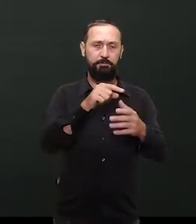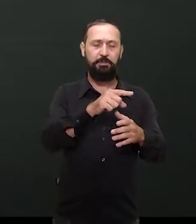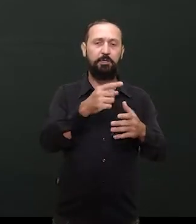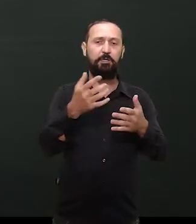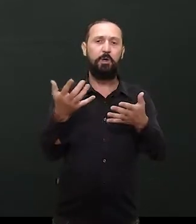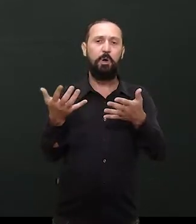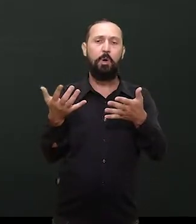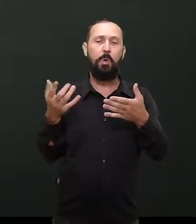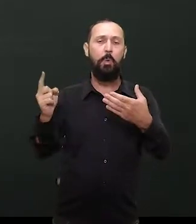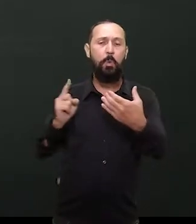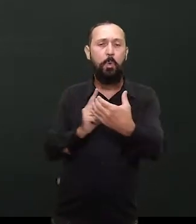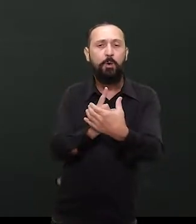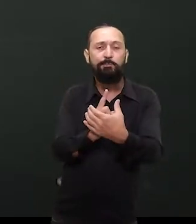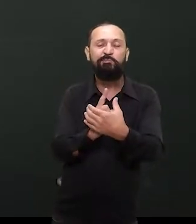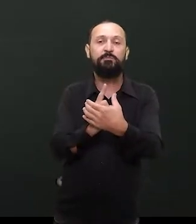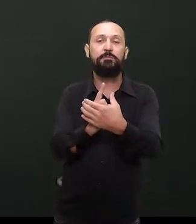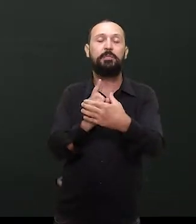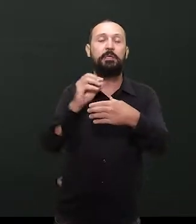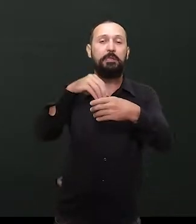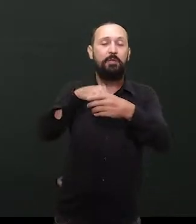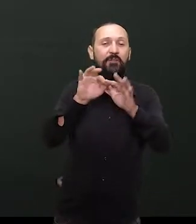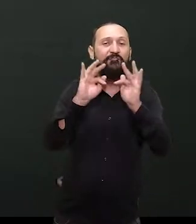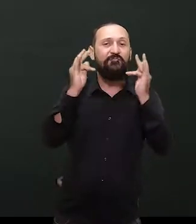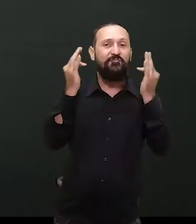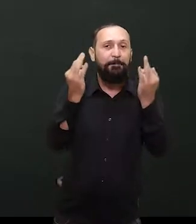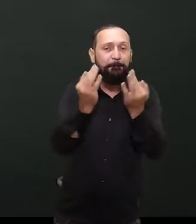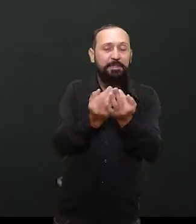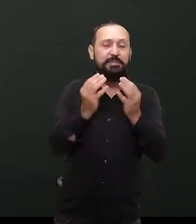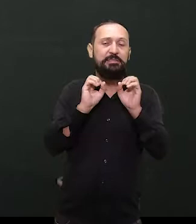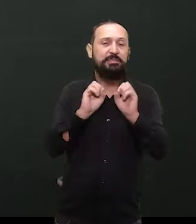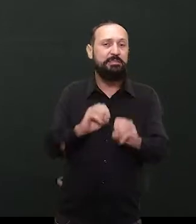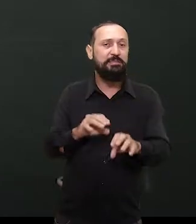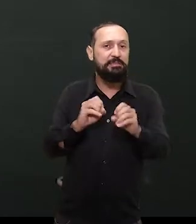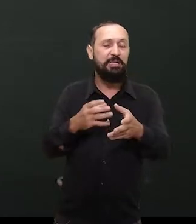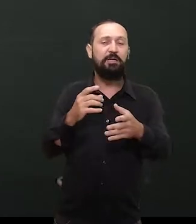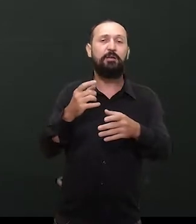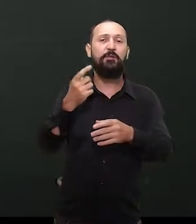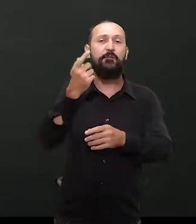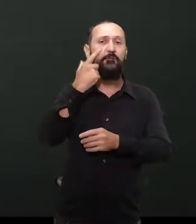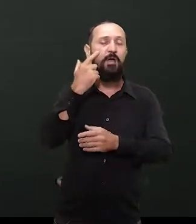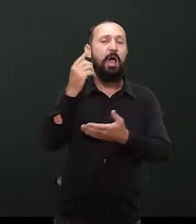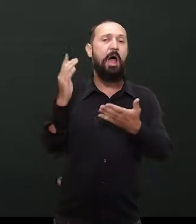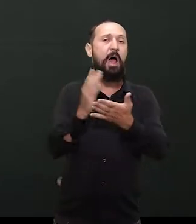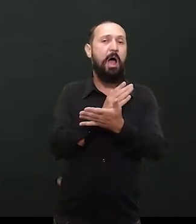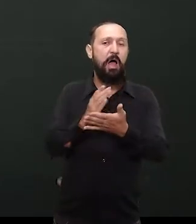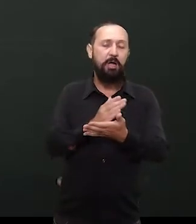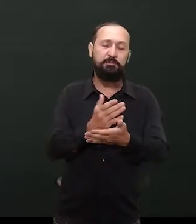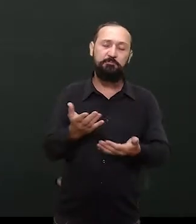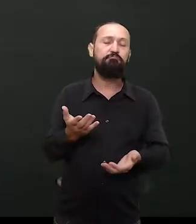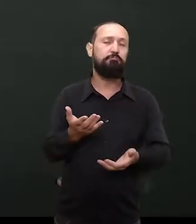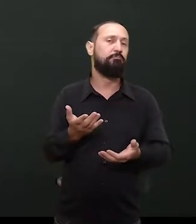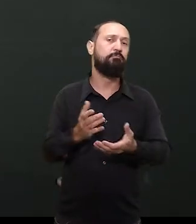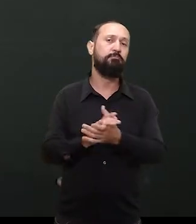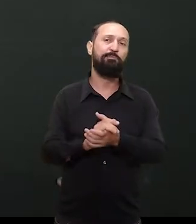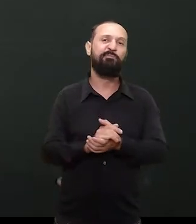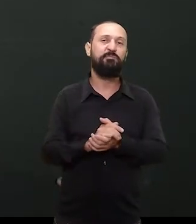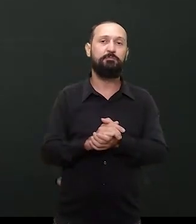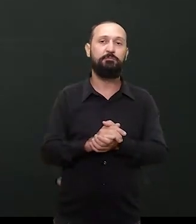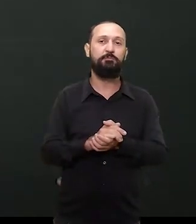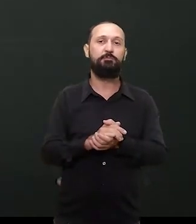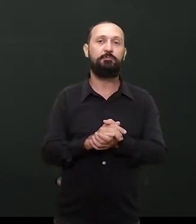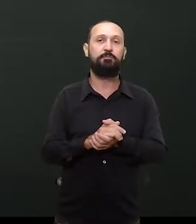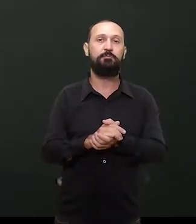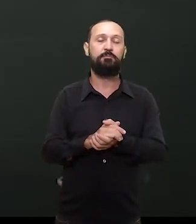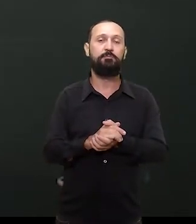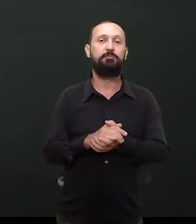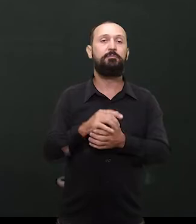referido na família se resgatado de alguma forma ele